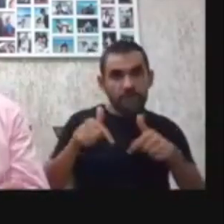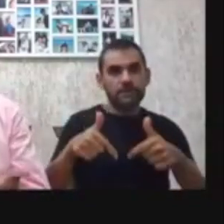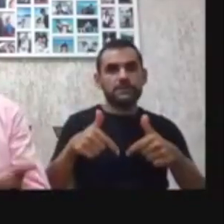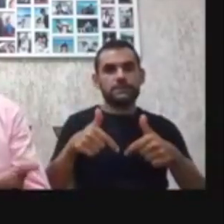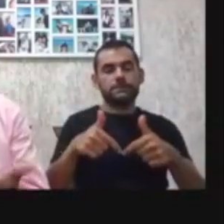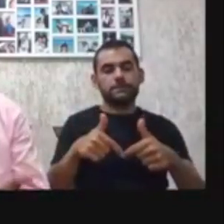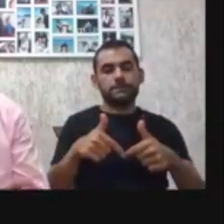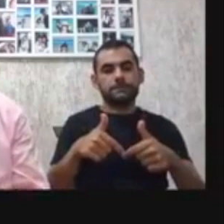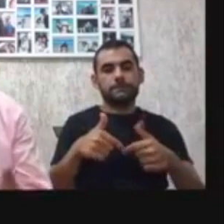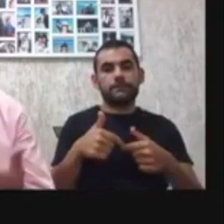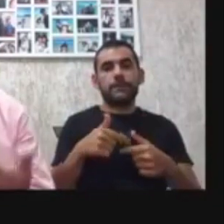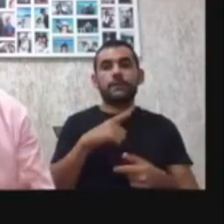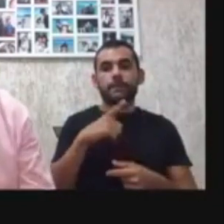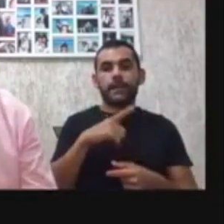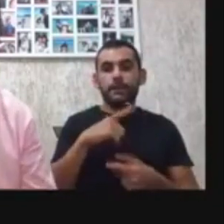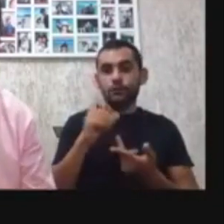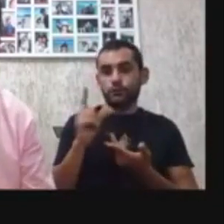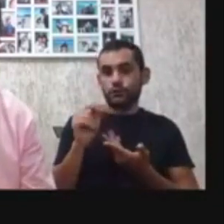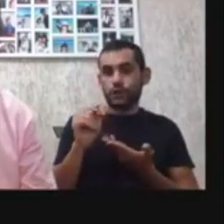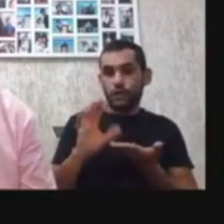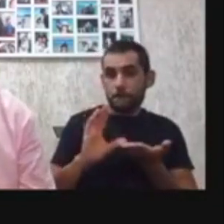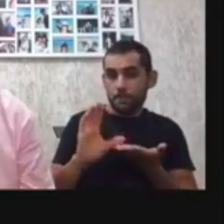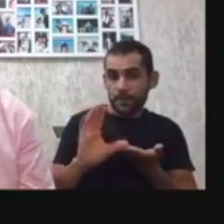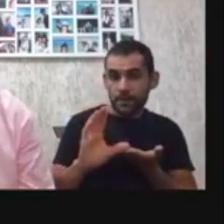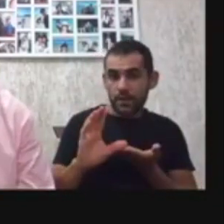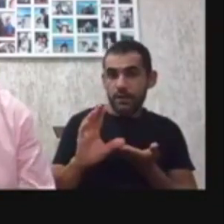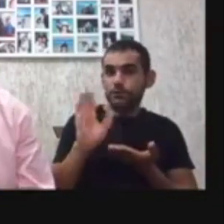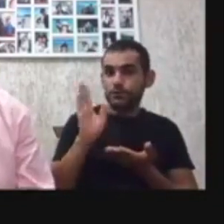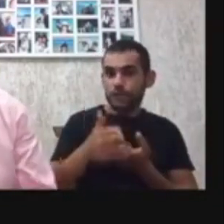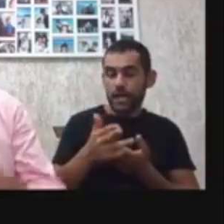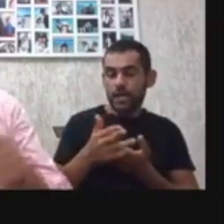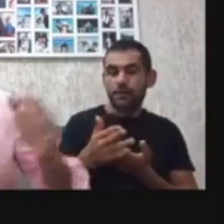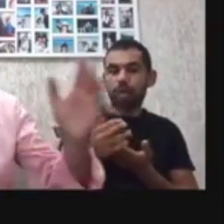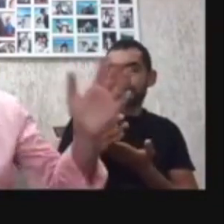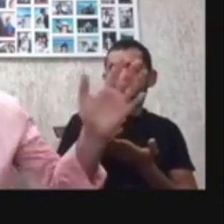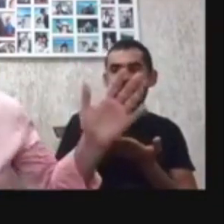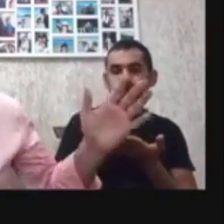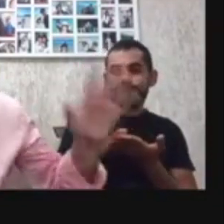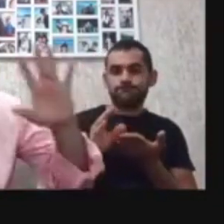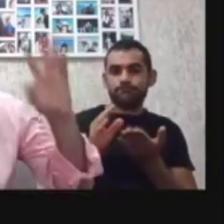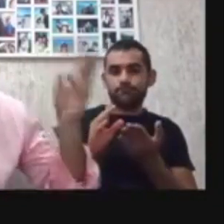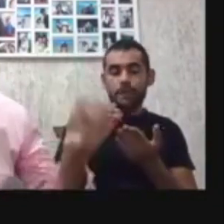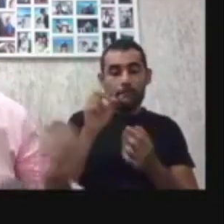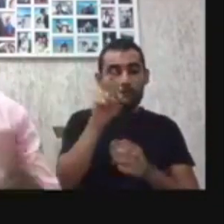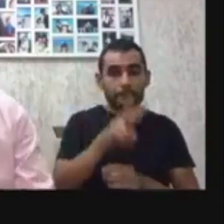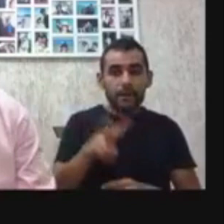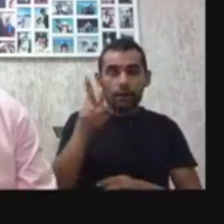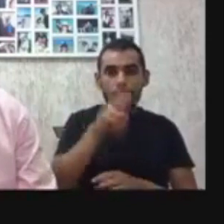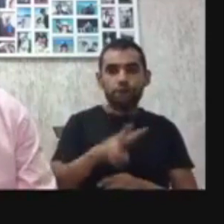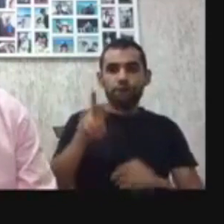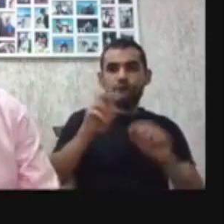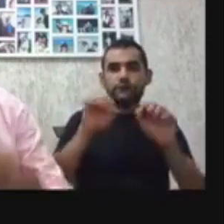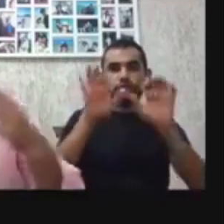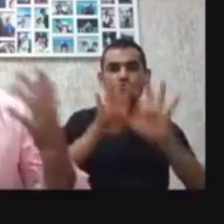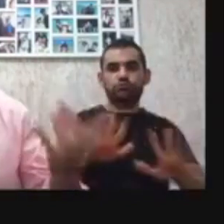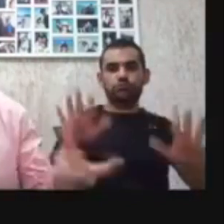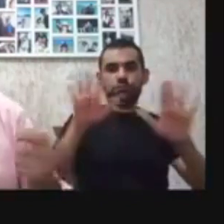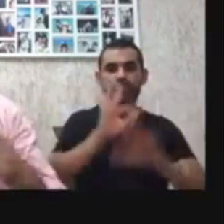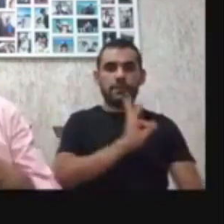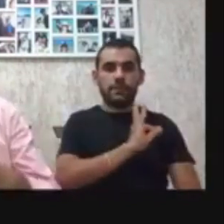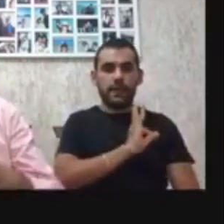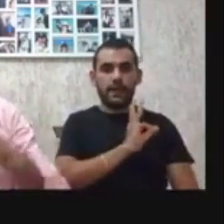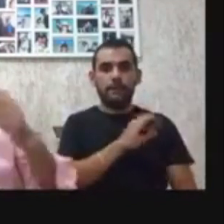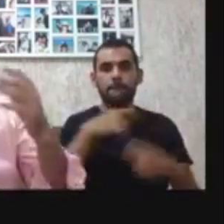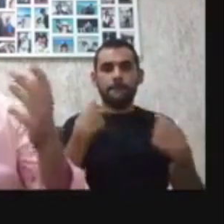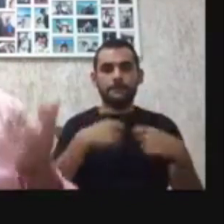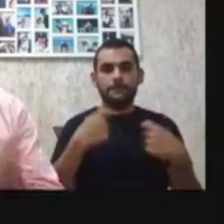já temos um orçamento totalmente comprometido que, pelo visto, pela análise de técnicos, tem que se